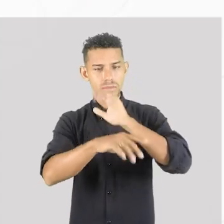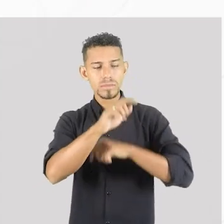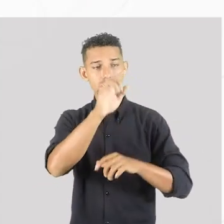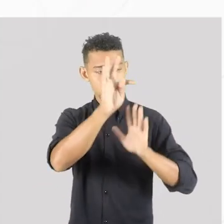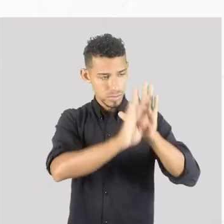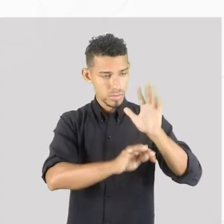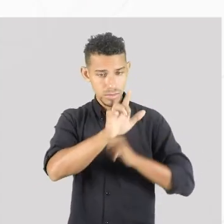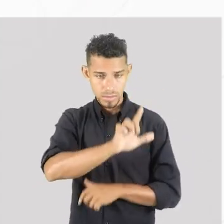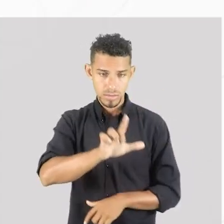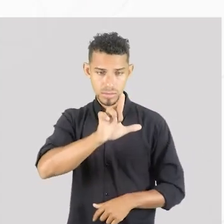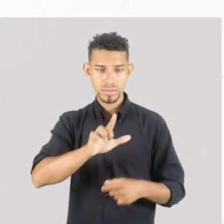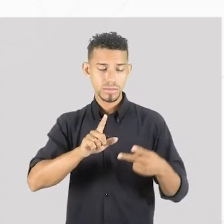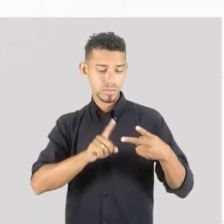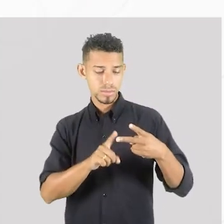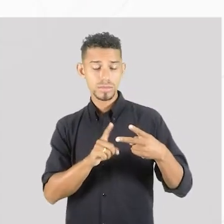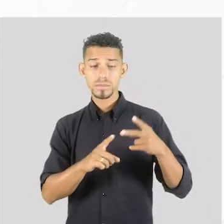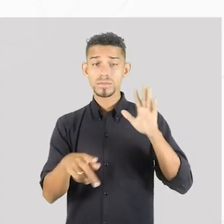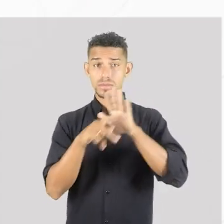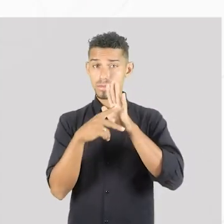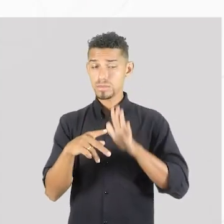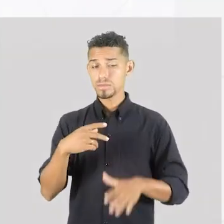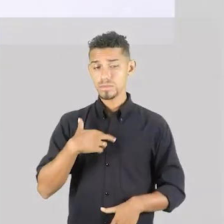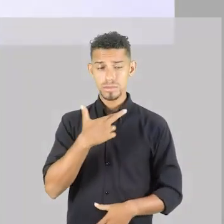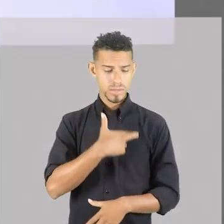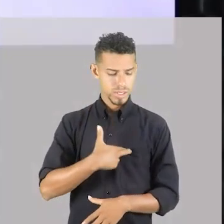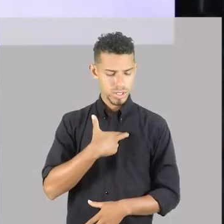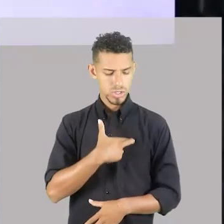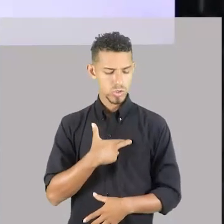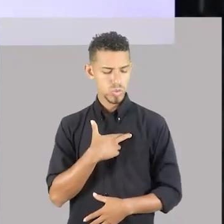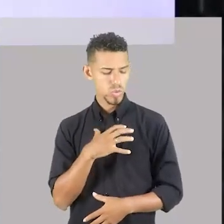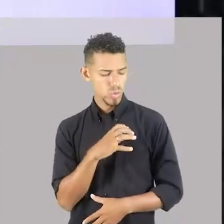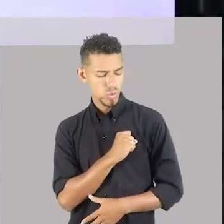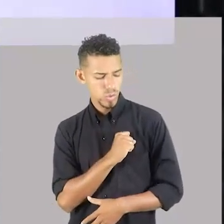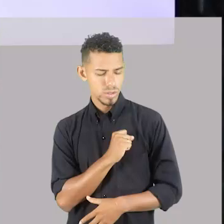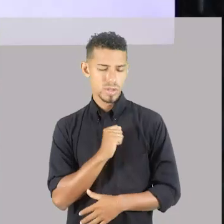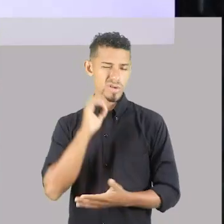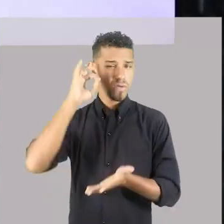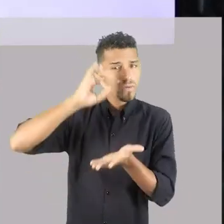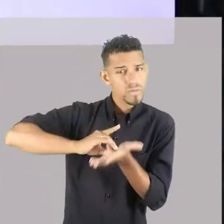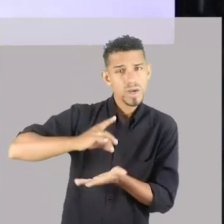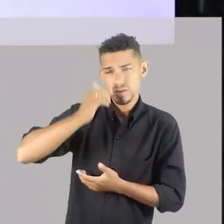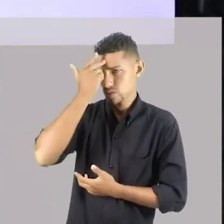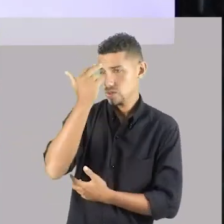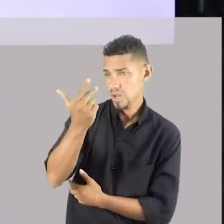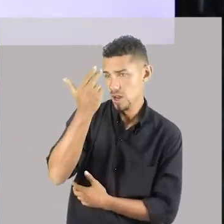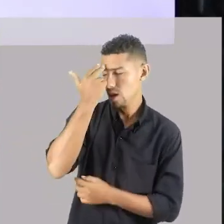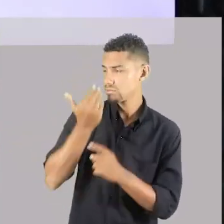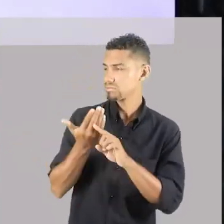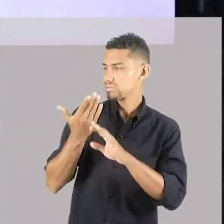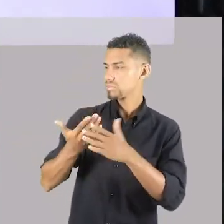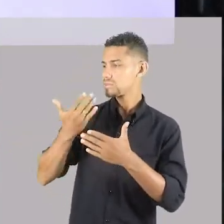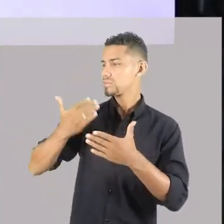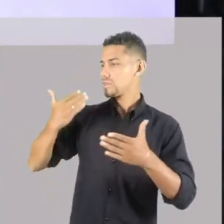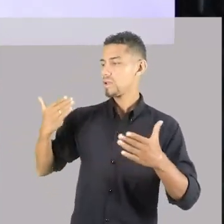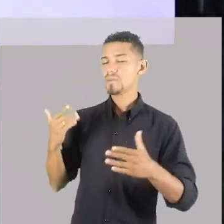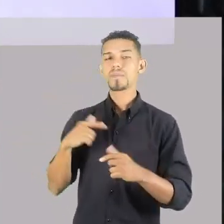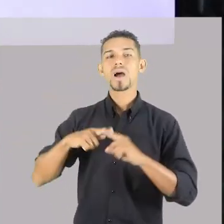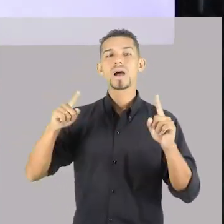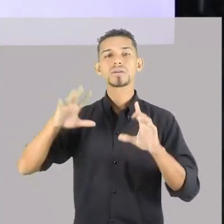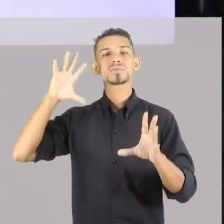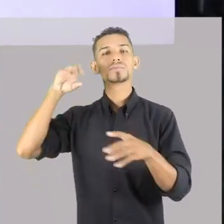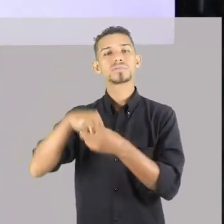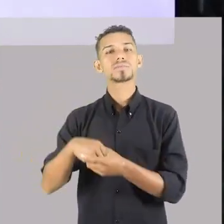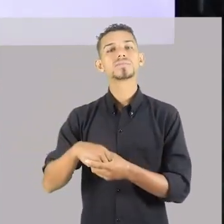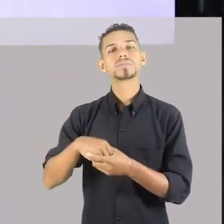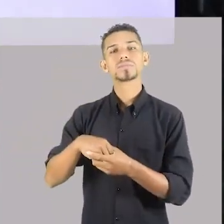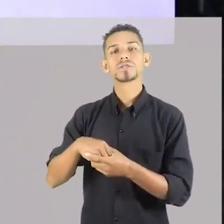textos literários, por mais que esses romances eles sejam baseados em fatos, em histórias verídicas, né? Mas está